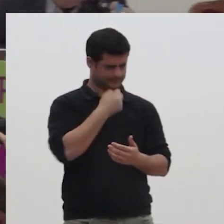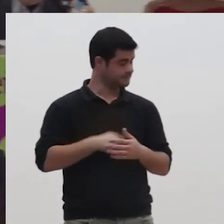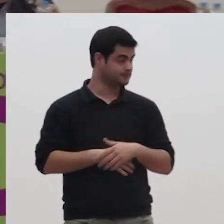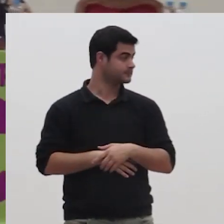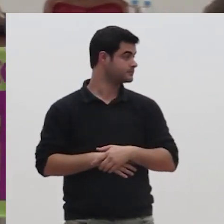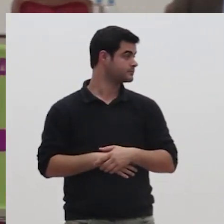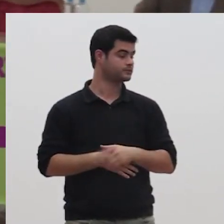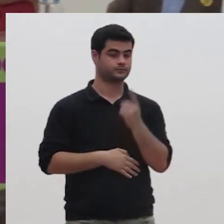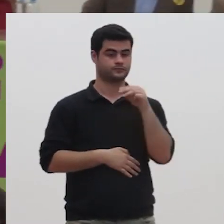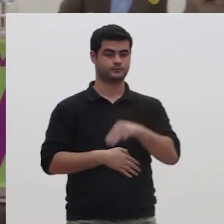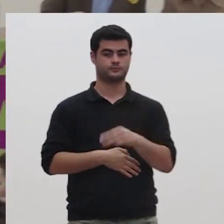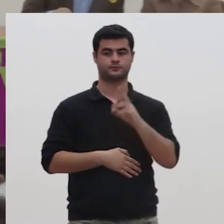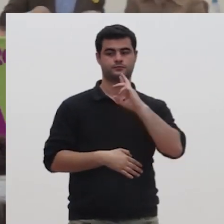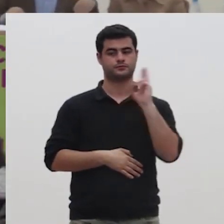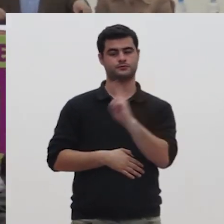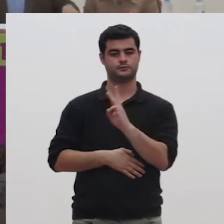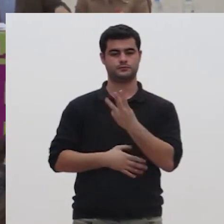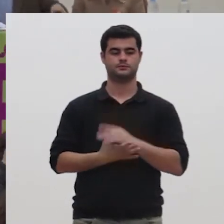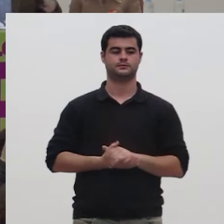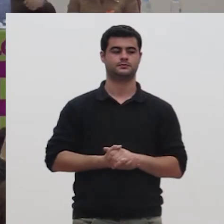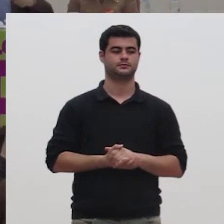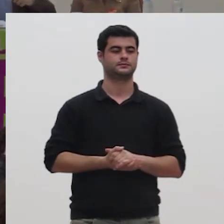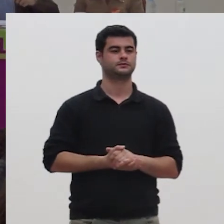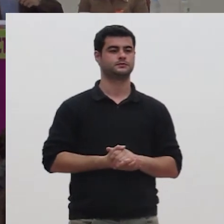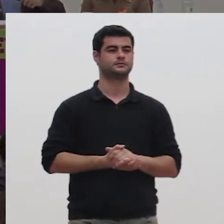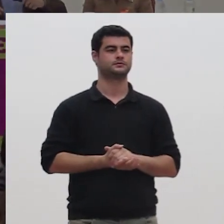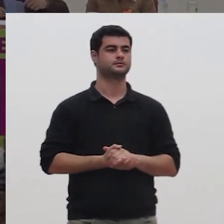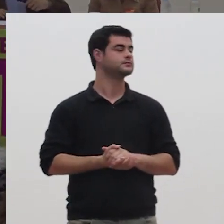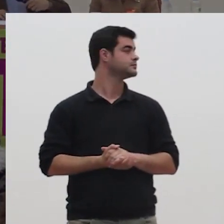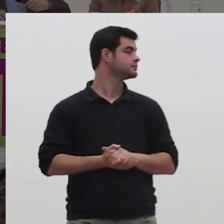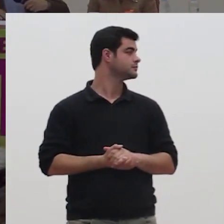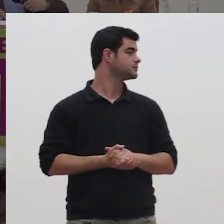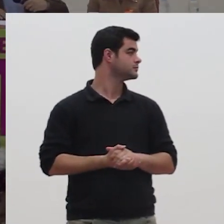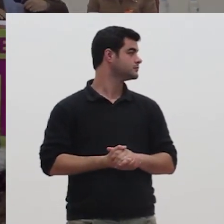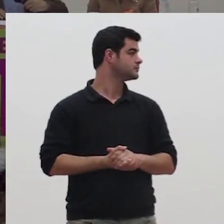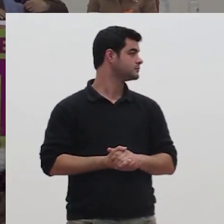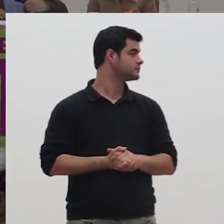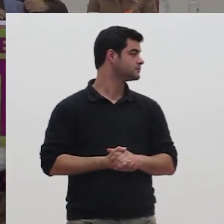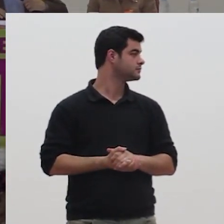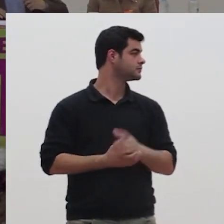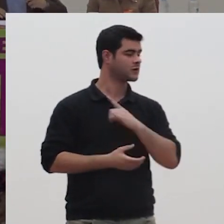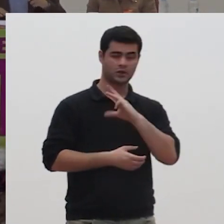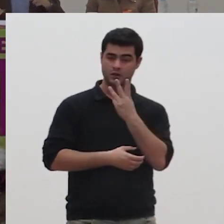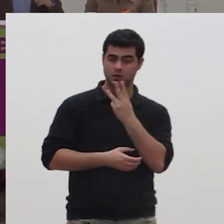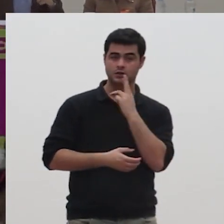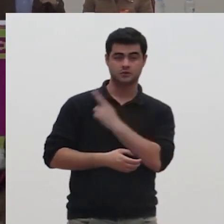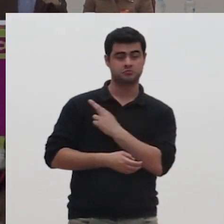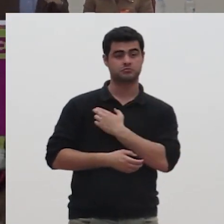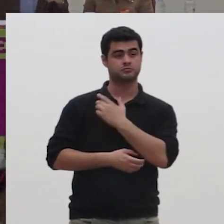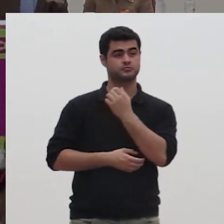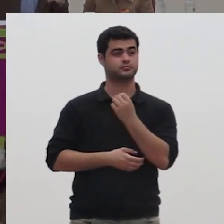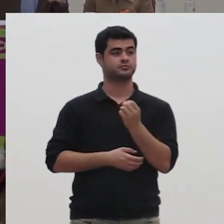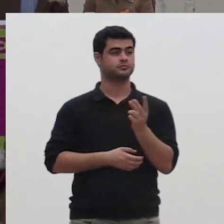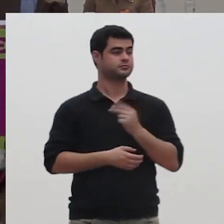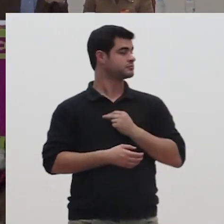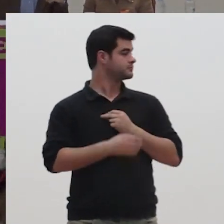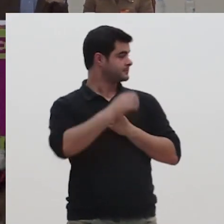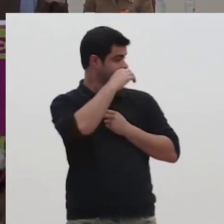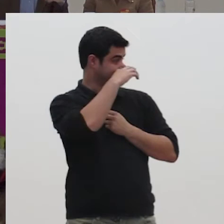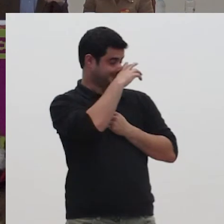Um minuto para a tréplica. Existe tréplica aqui? Puxa. Eu